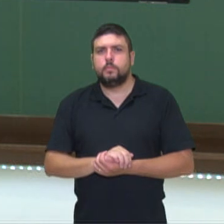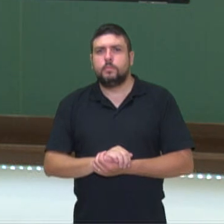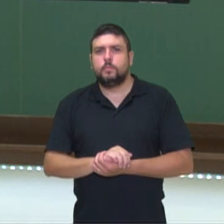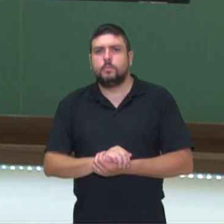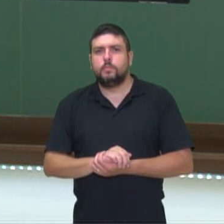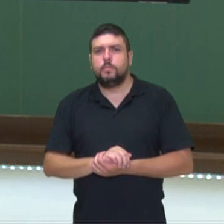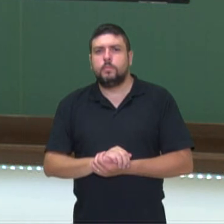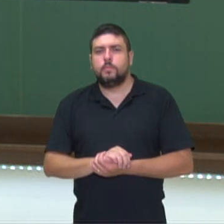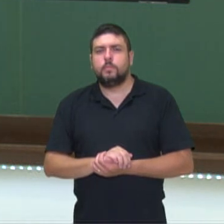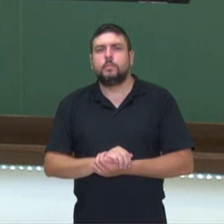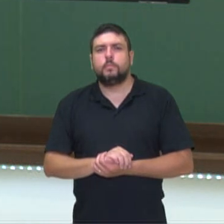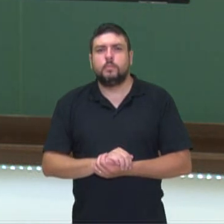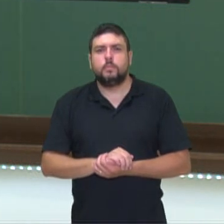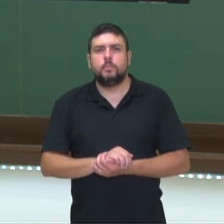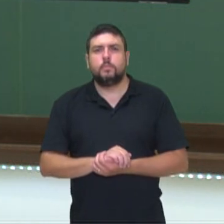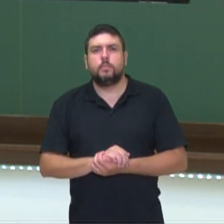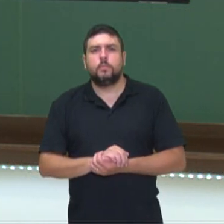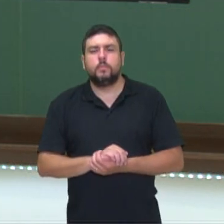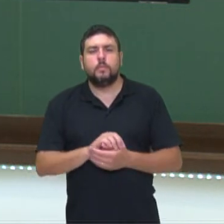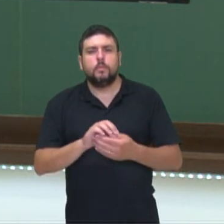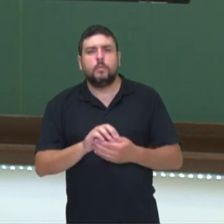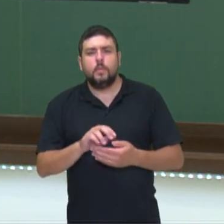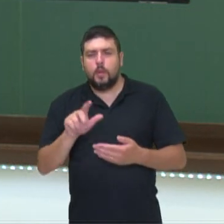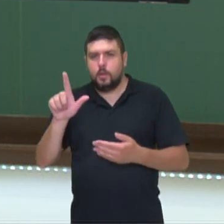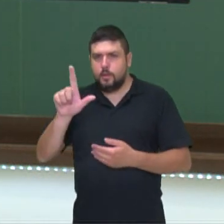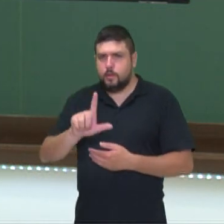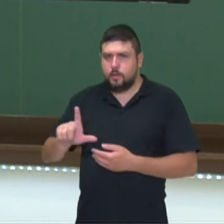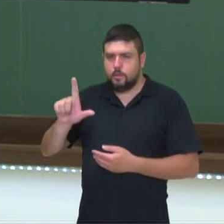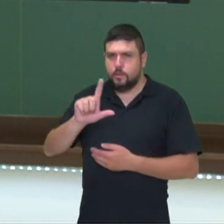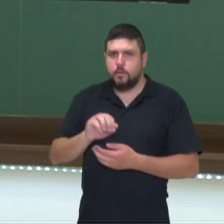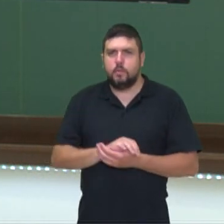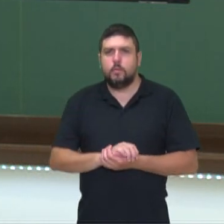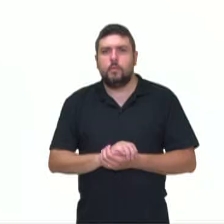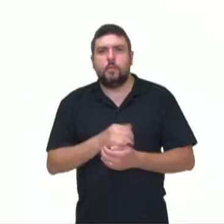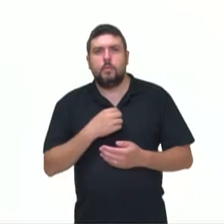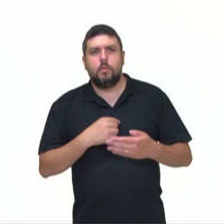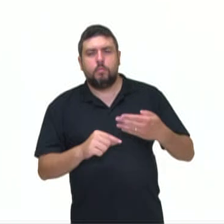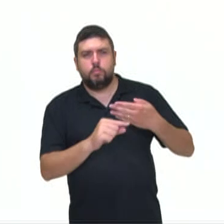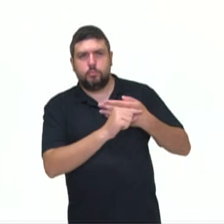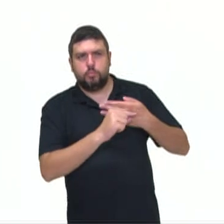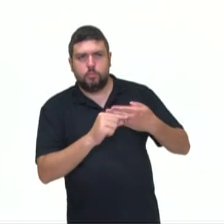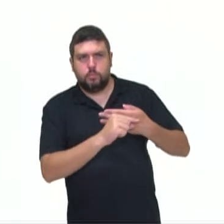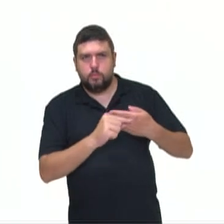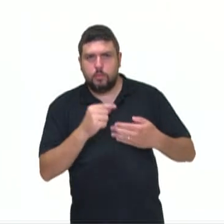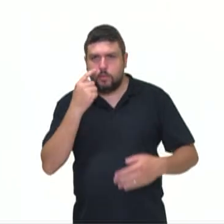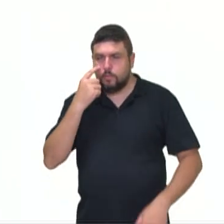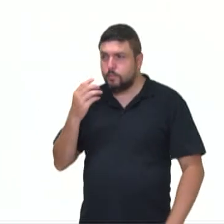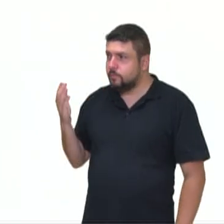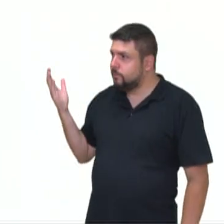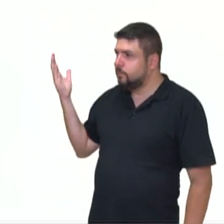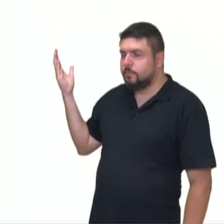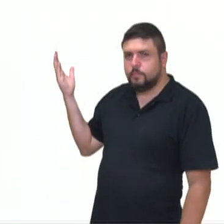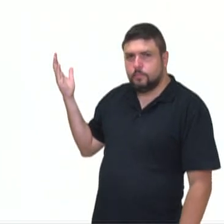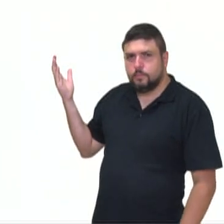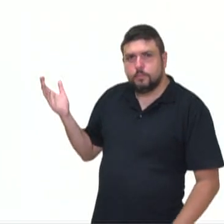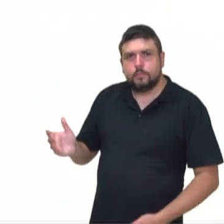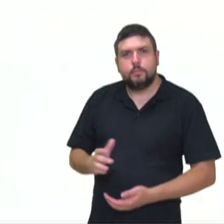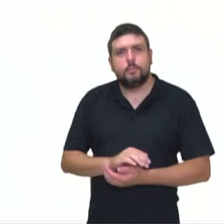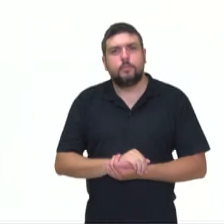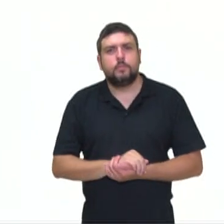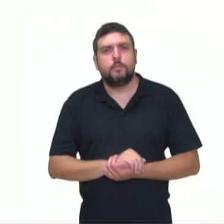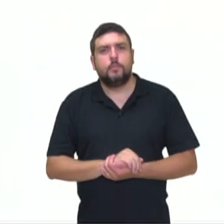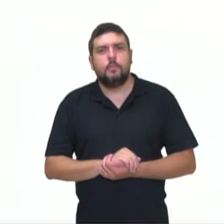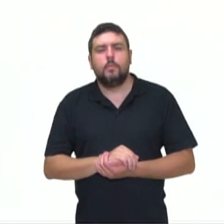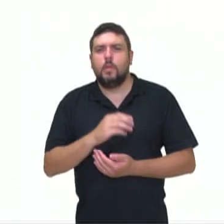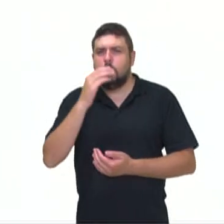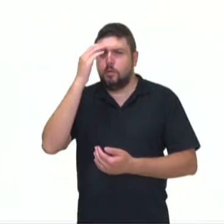Falando sobre a literatura, nós temos aqui uma citação do Tsvetan Todorov. Isso, um importante